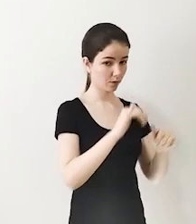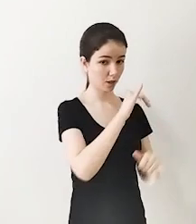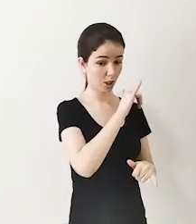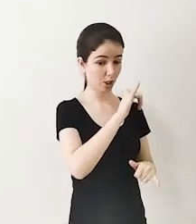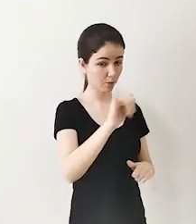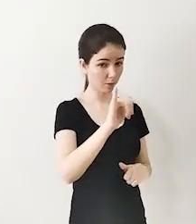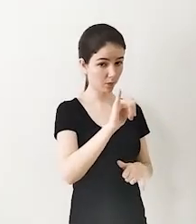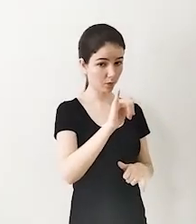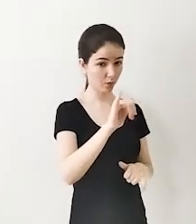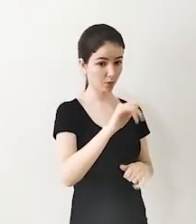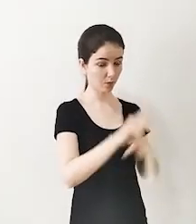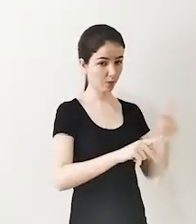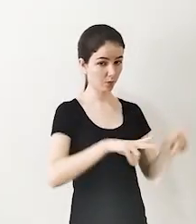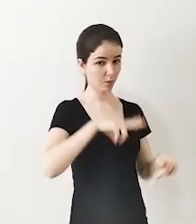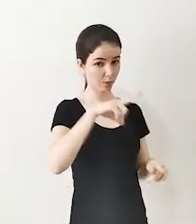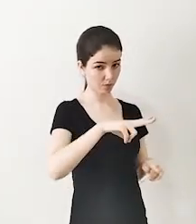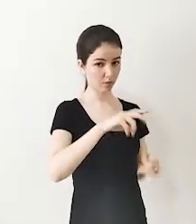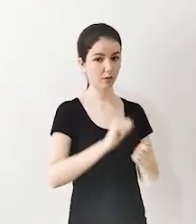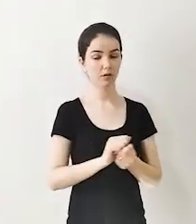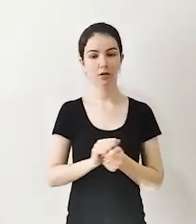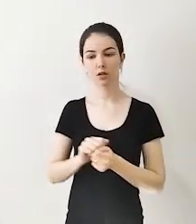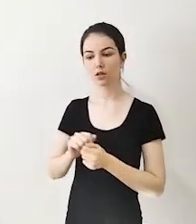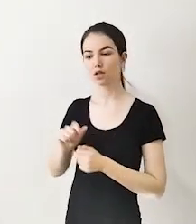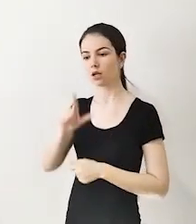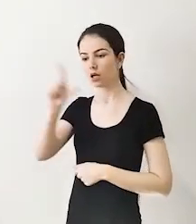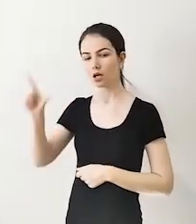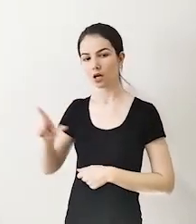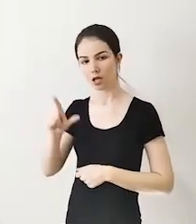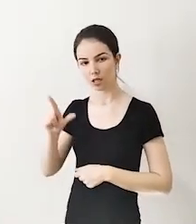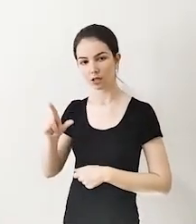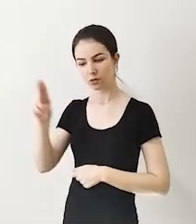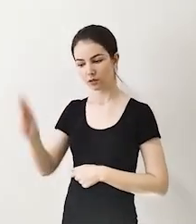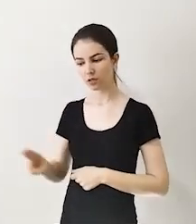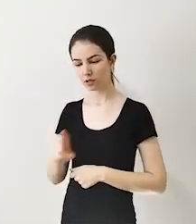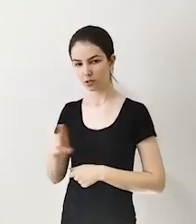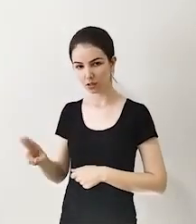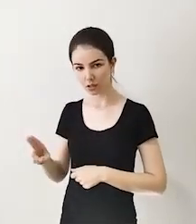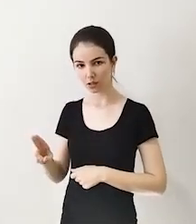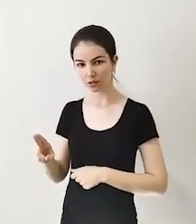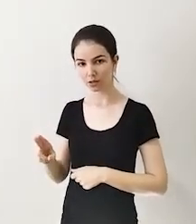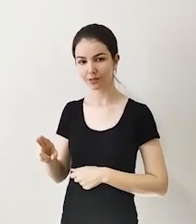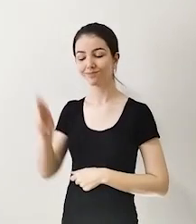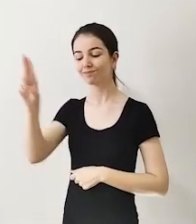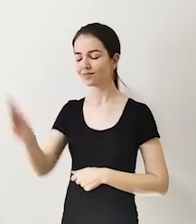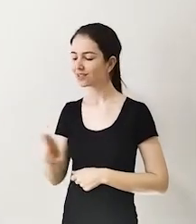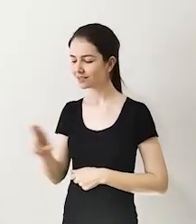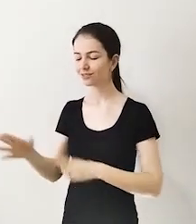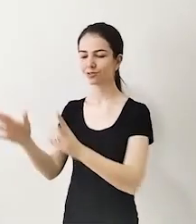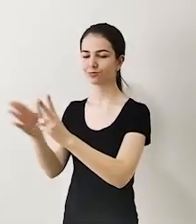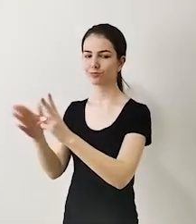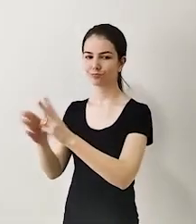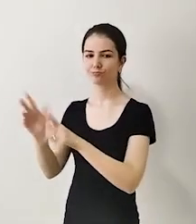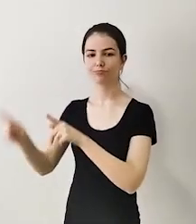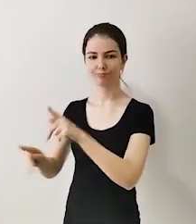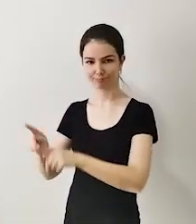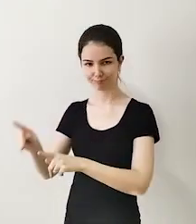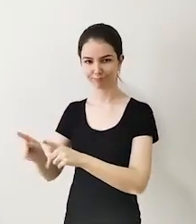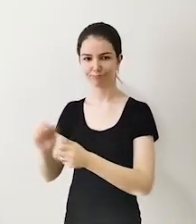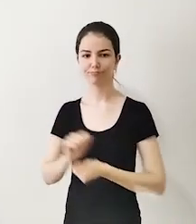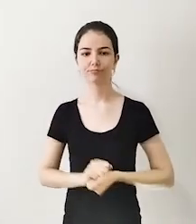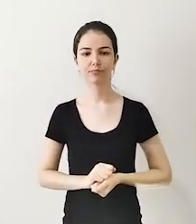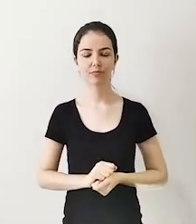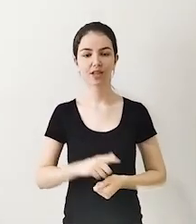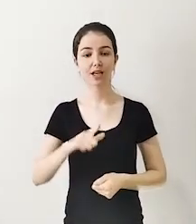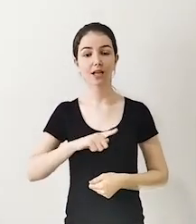objetivo informar, a literatura catequética tinha como objetivo catequizar os indígenas, tá? E a gente tem o